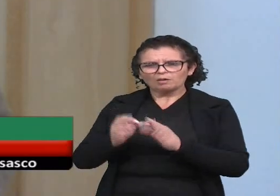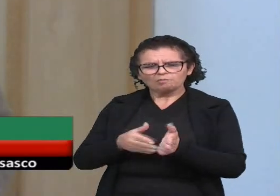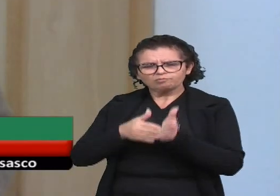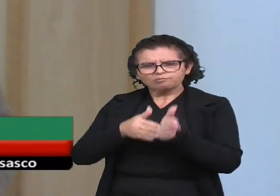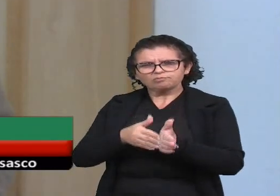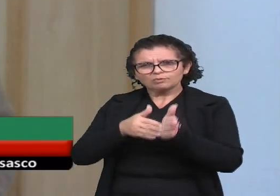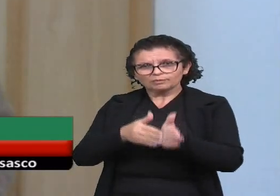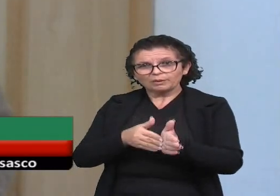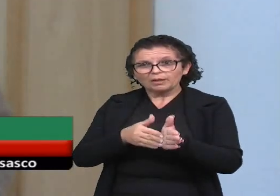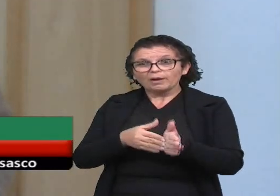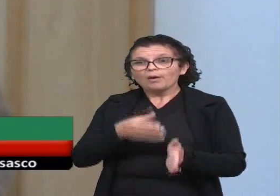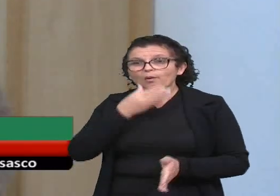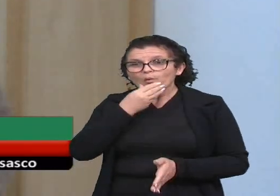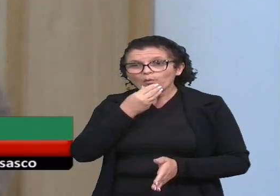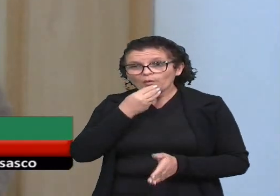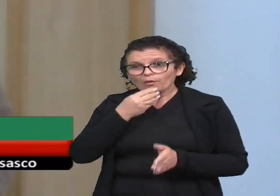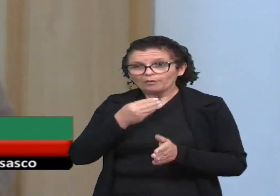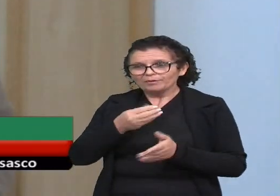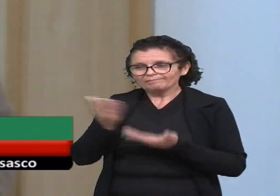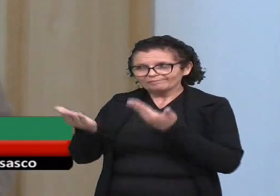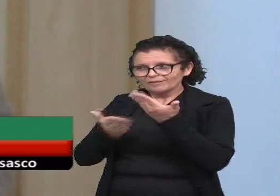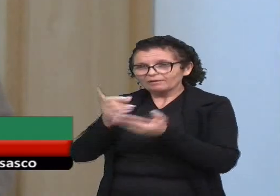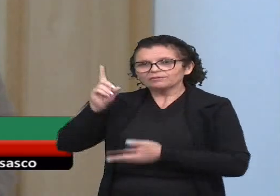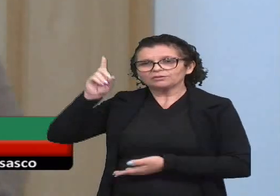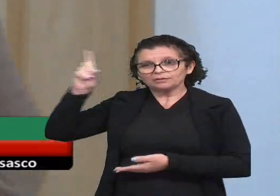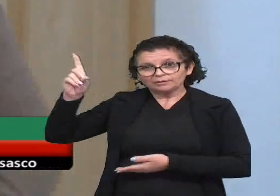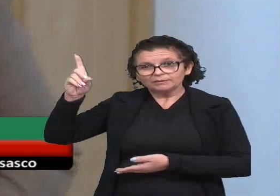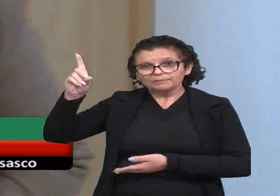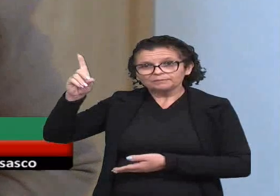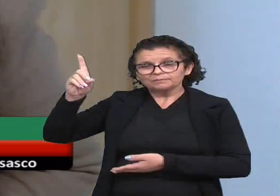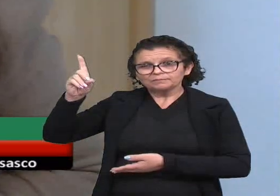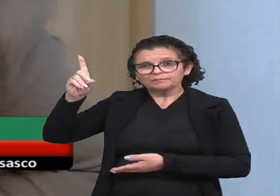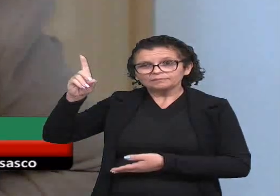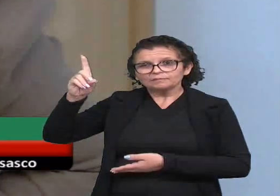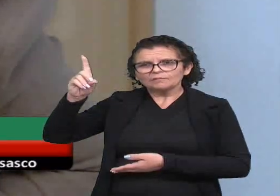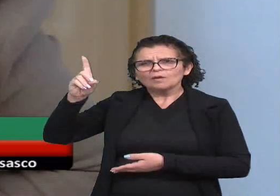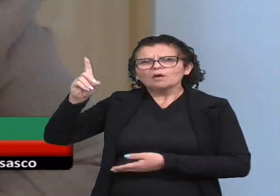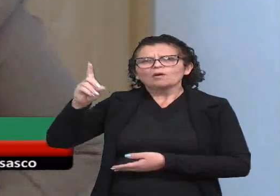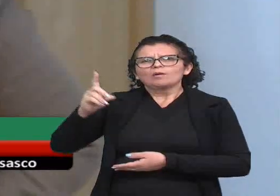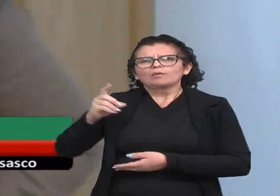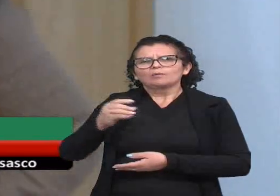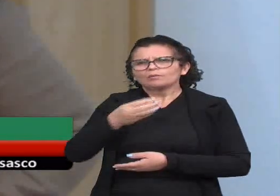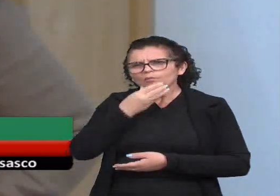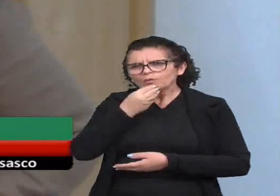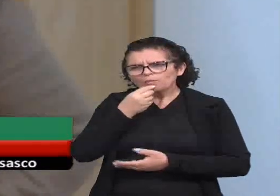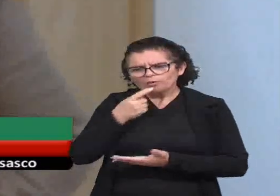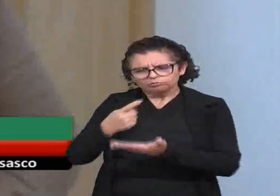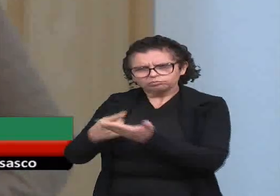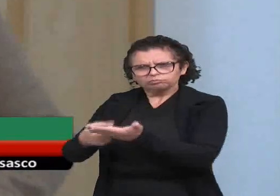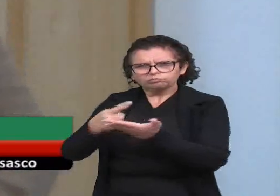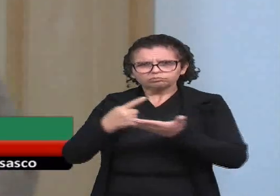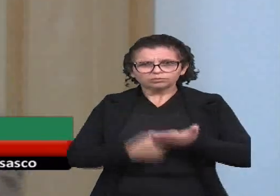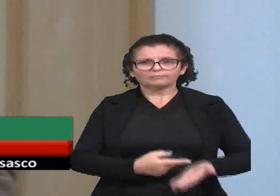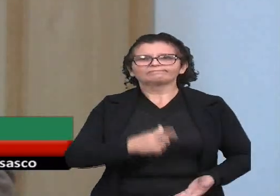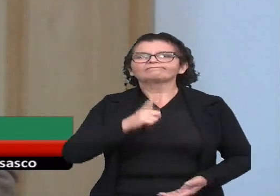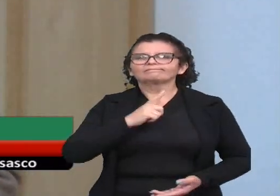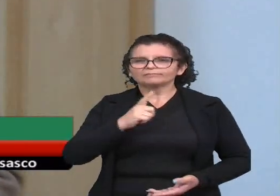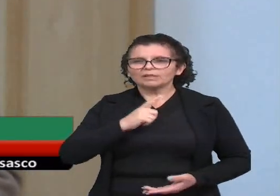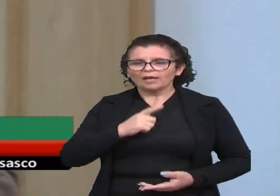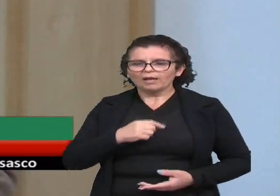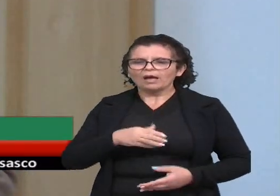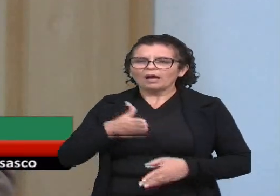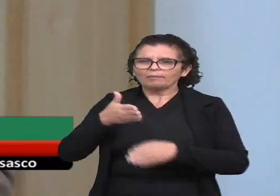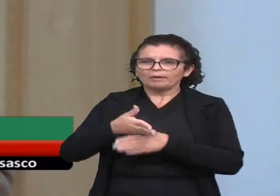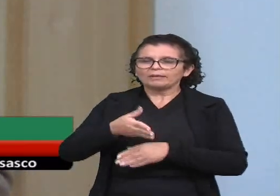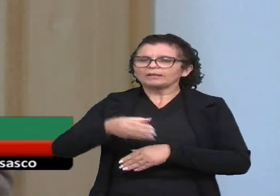dedicado, um homem de Deus, um homem com muito comprometimento a essa